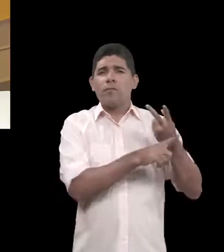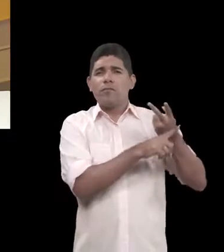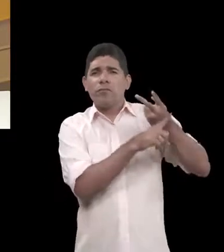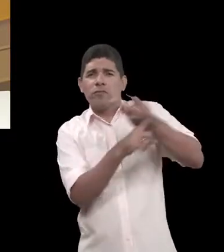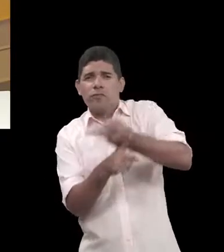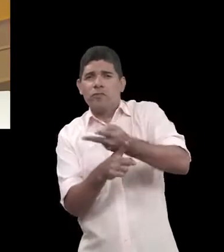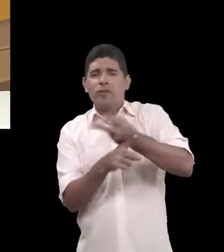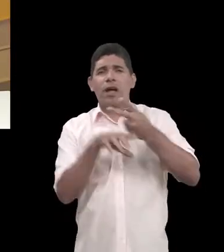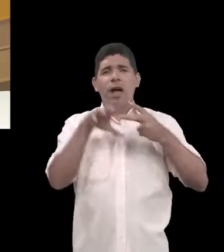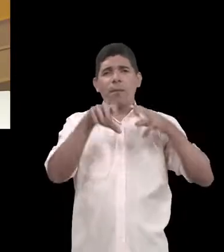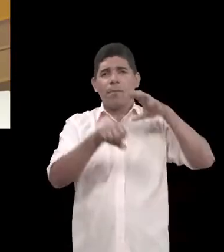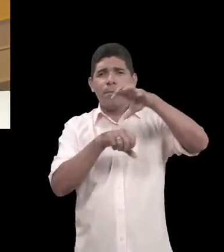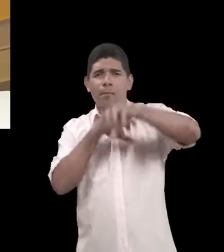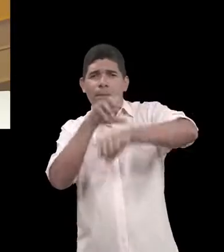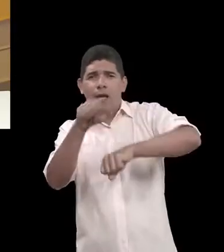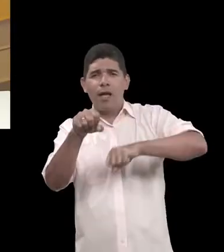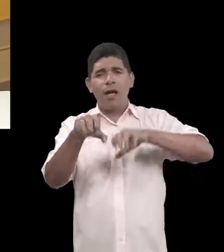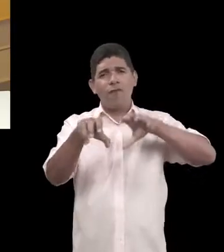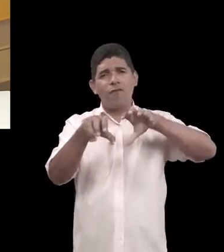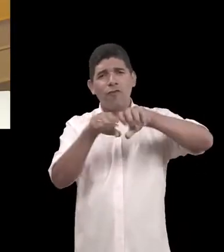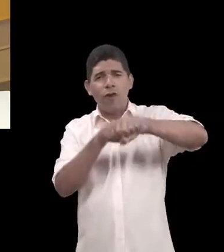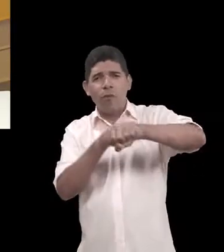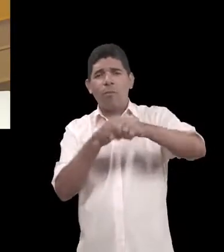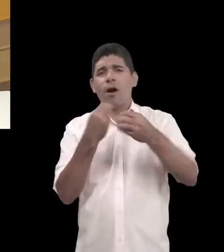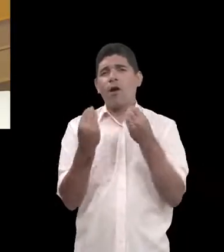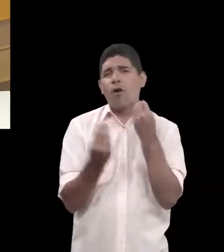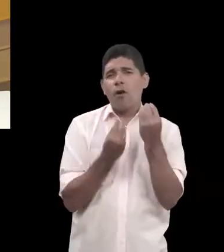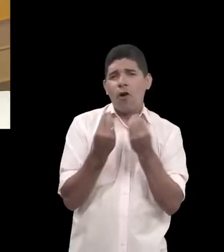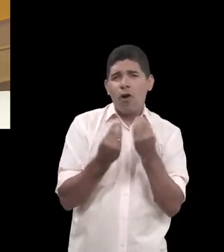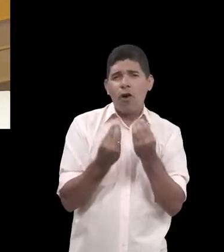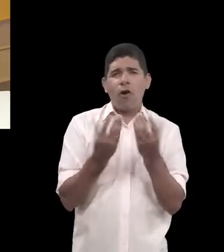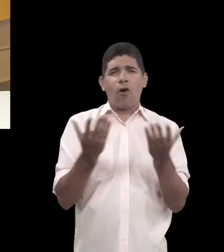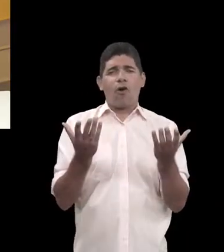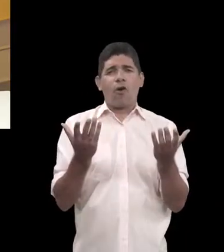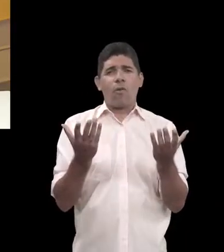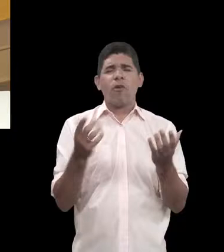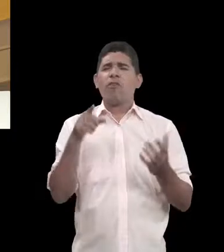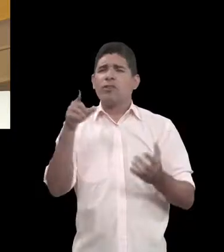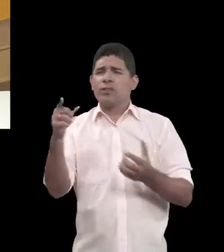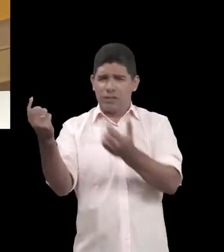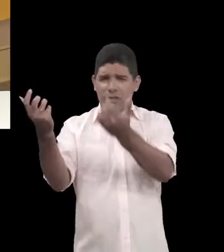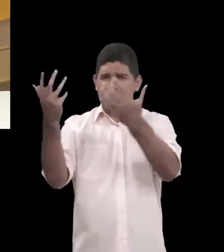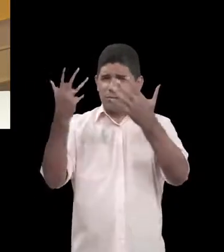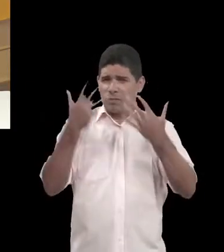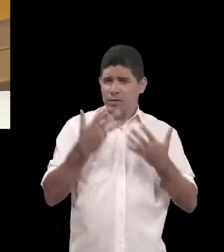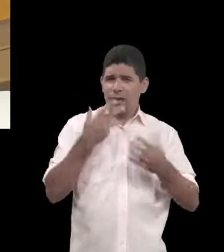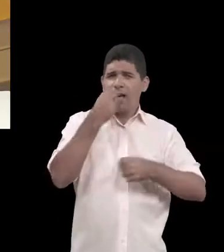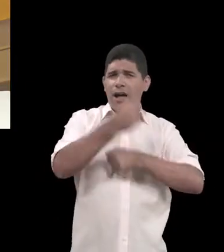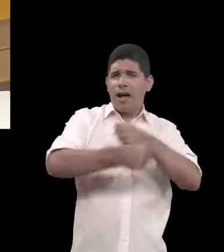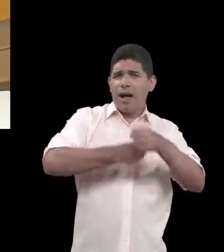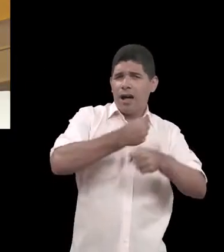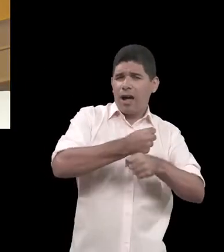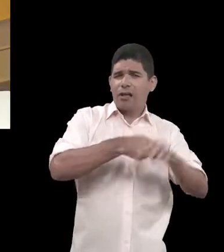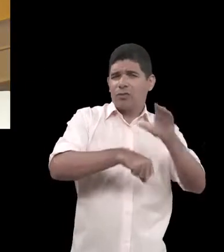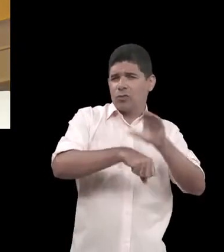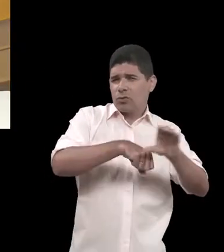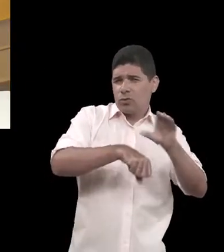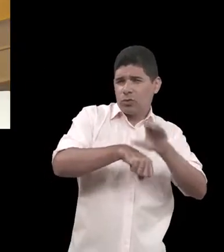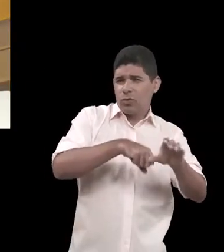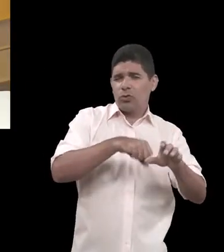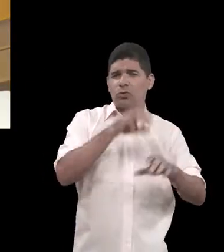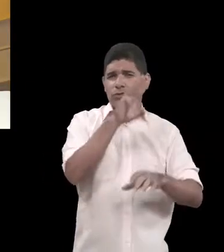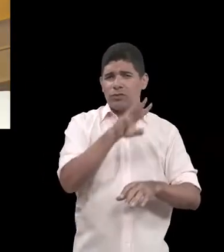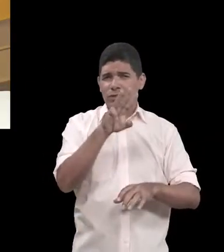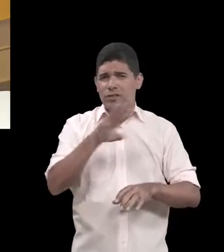formação. Tem alguma informação do tipo, nós abrimos seleção todos os anos, no período tal, o site, alguma coisa desse tipo, meio